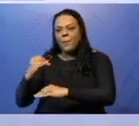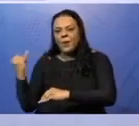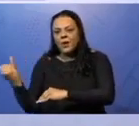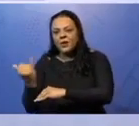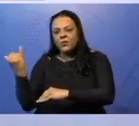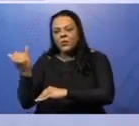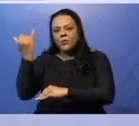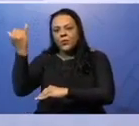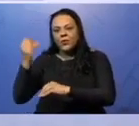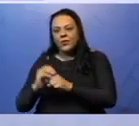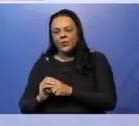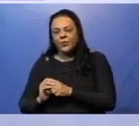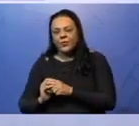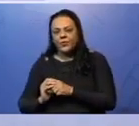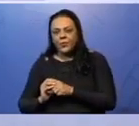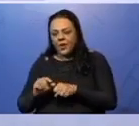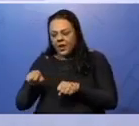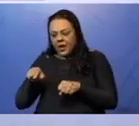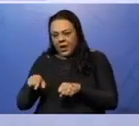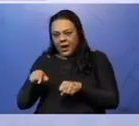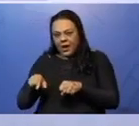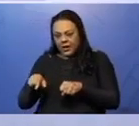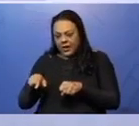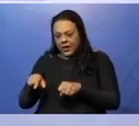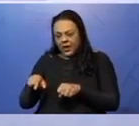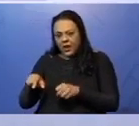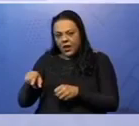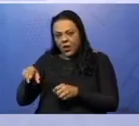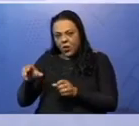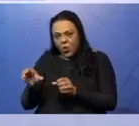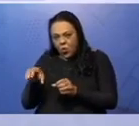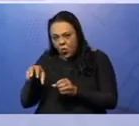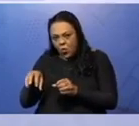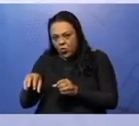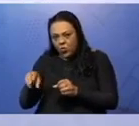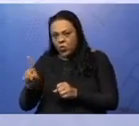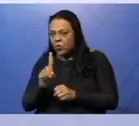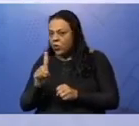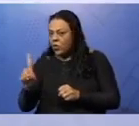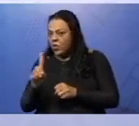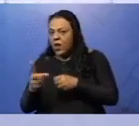aqui, então, o núcleo não pode ser o verbo. Tem que ser um nome, tá?